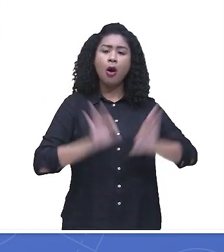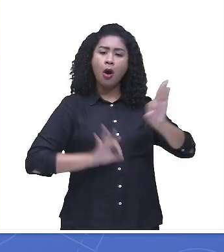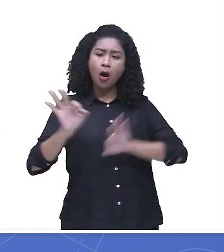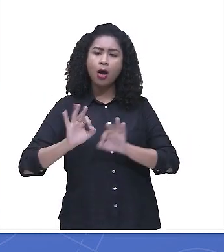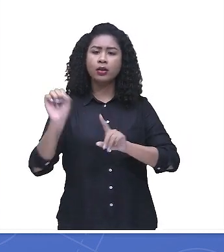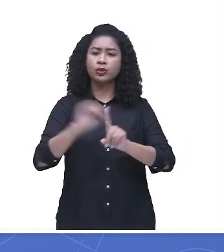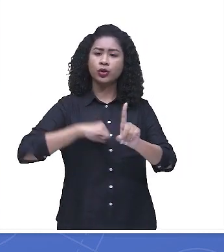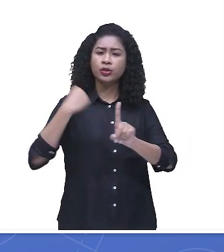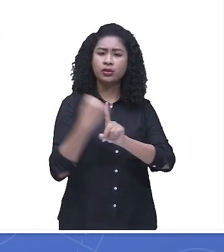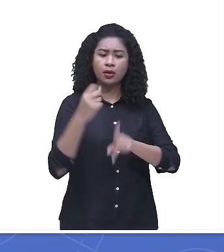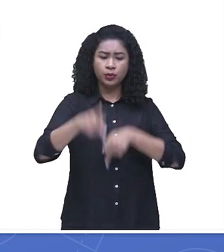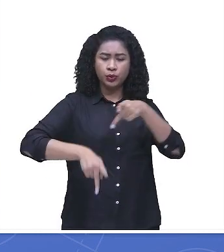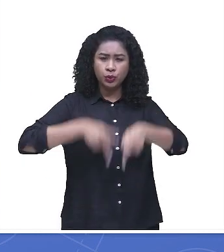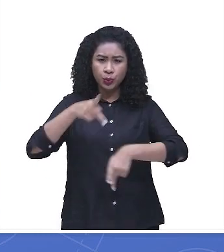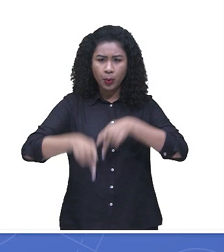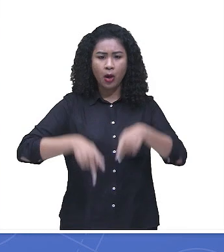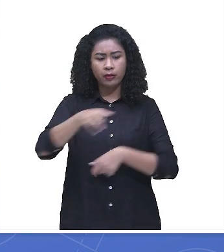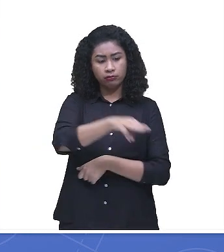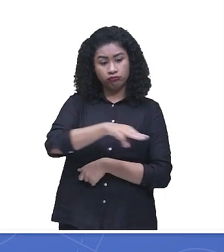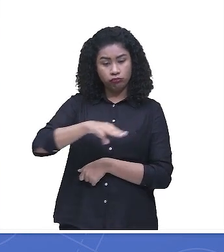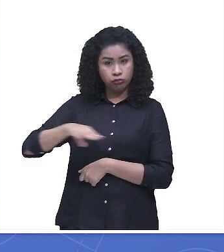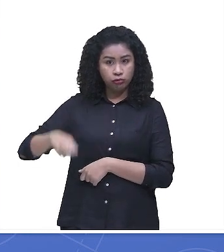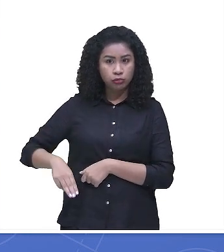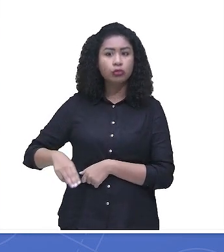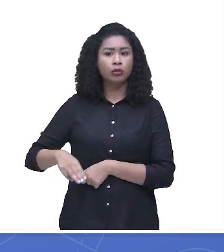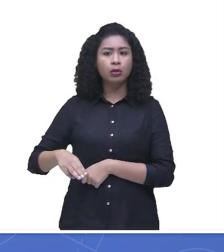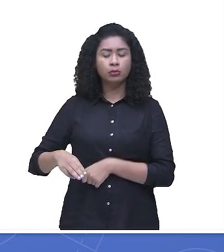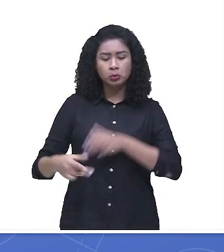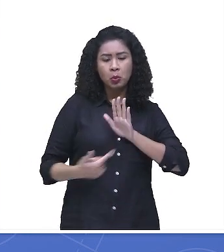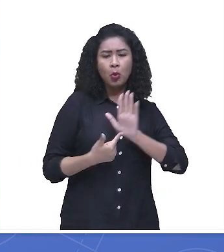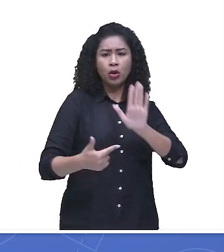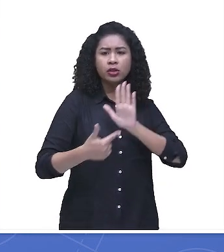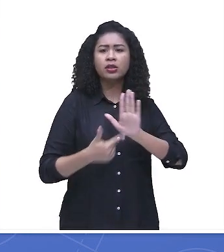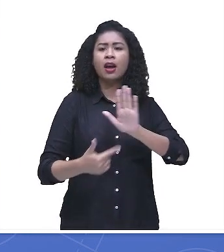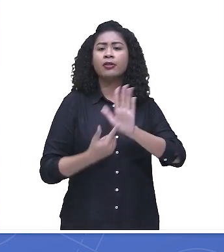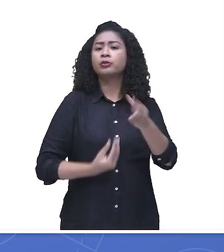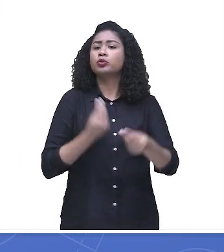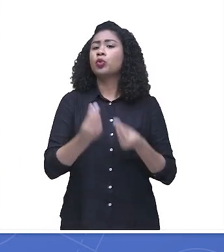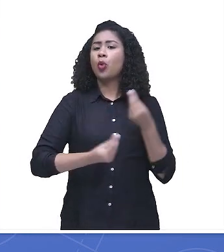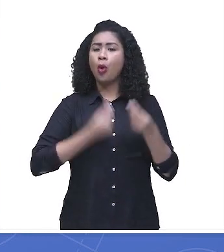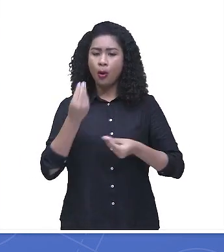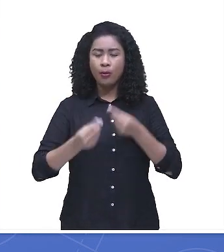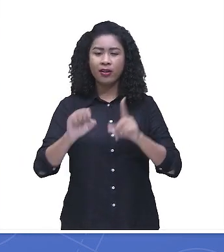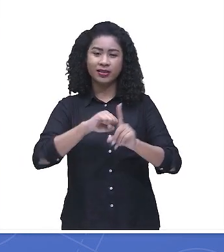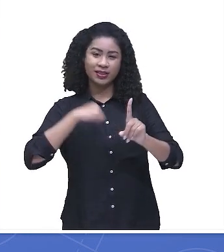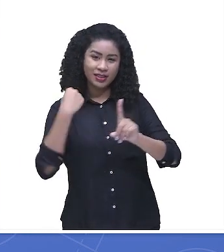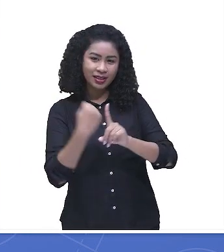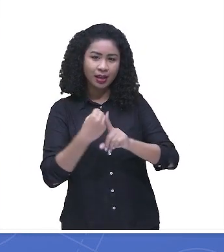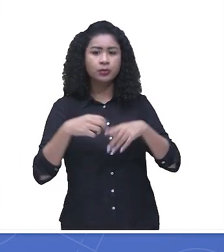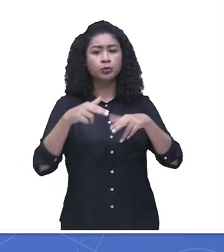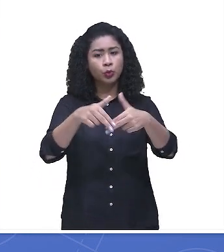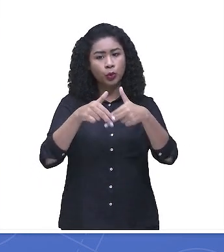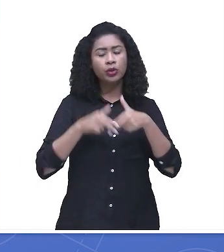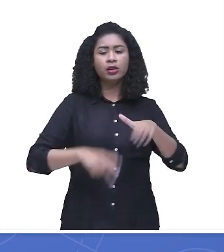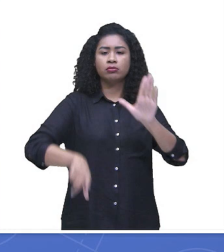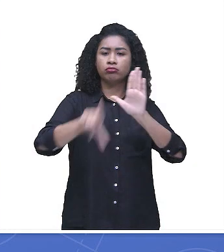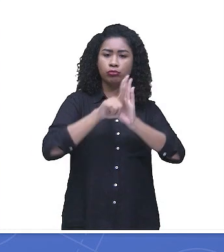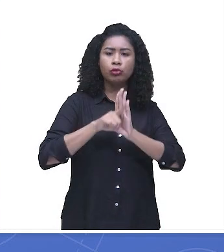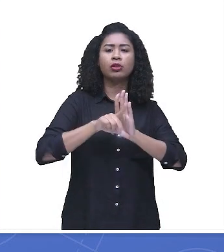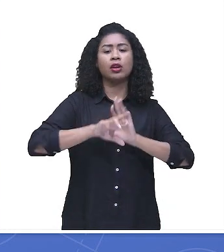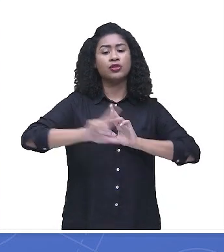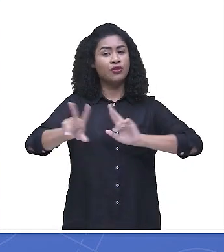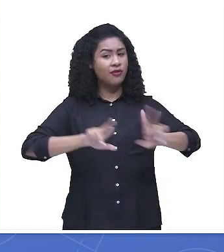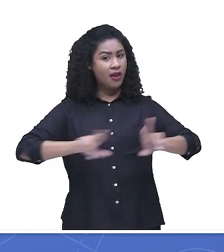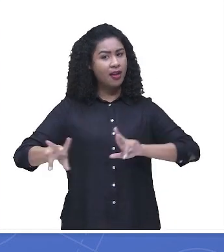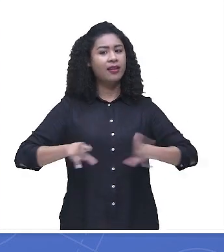dos povos mesopotâmicos dizia muito sobre eles. Inclusive, o código ele não era igual para todos, ok? Vamos lá, então, o